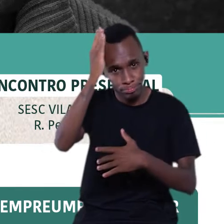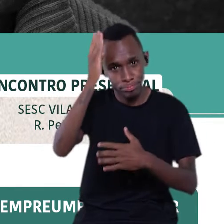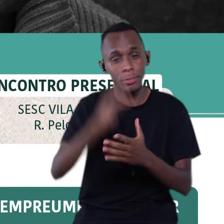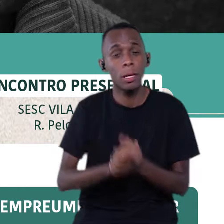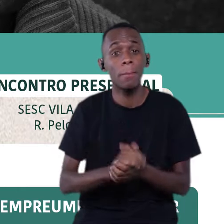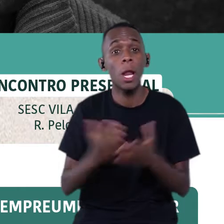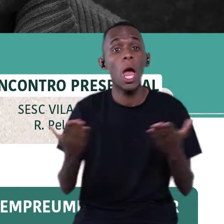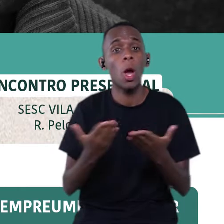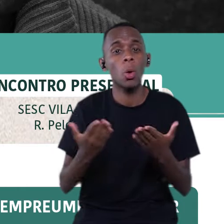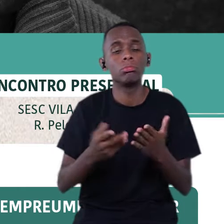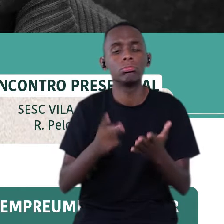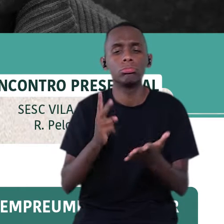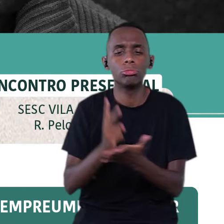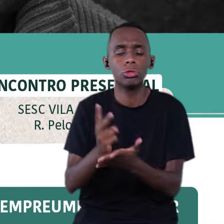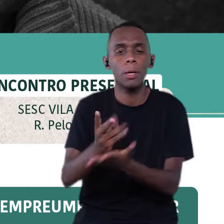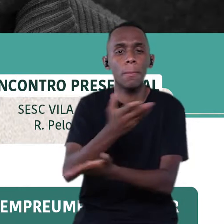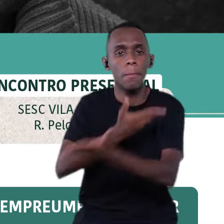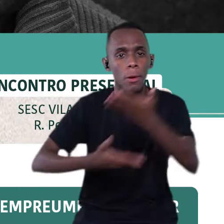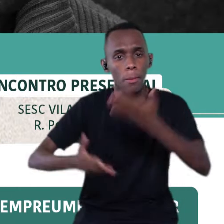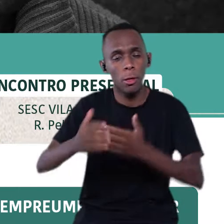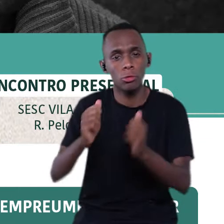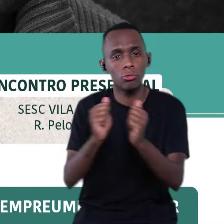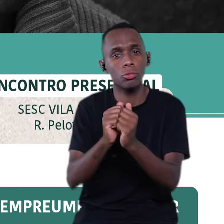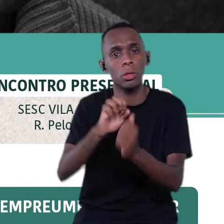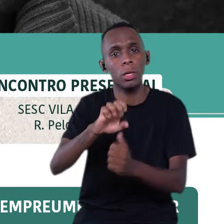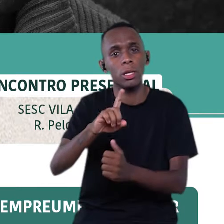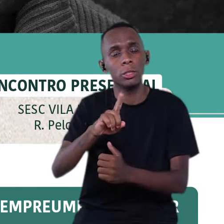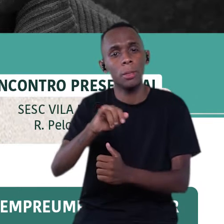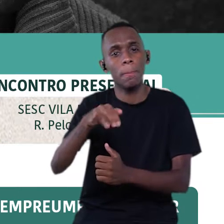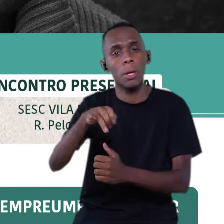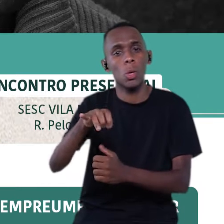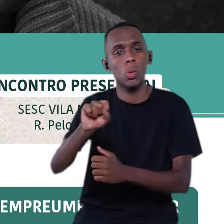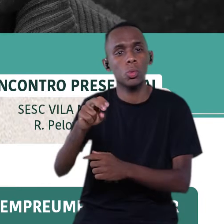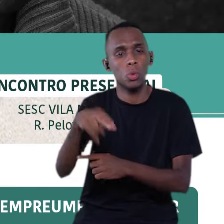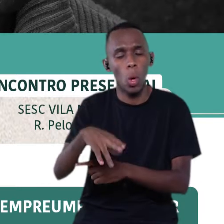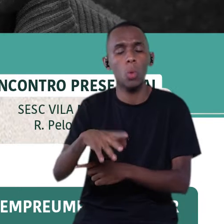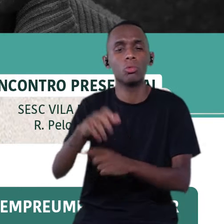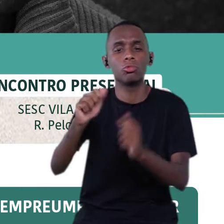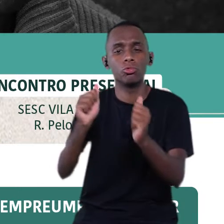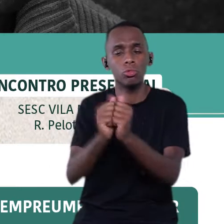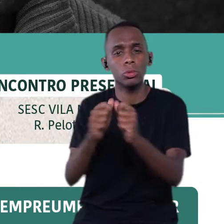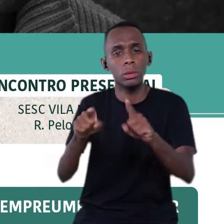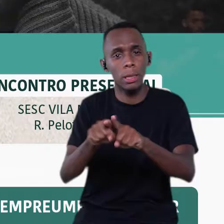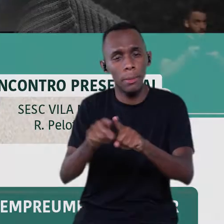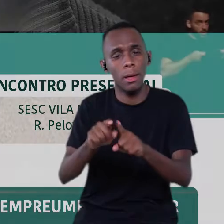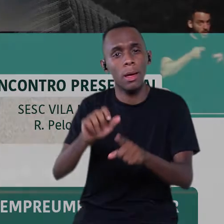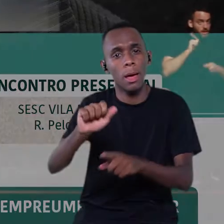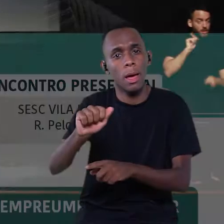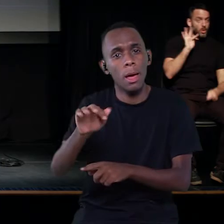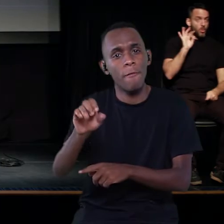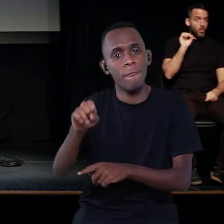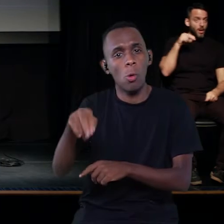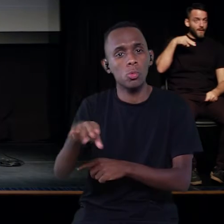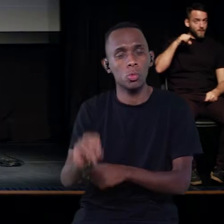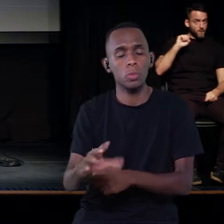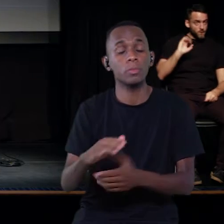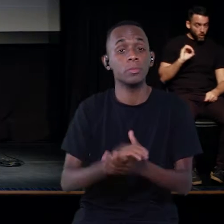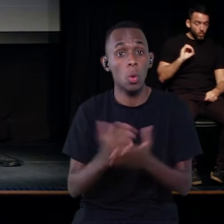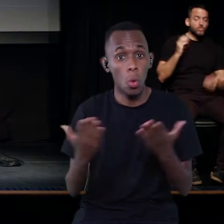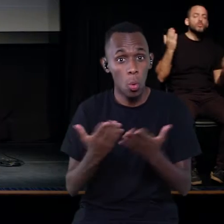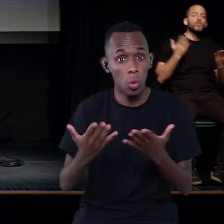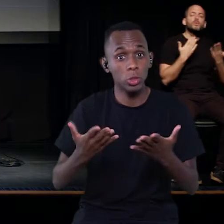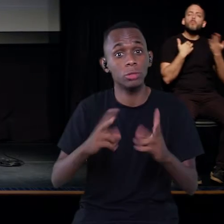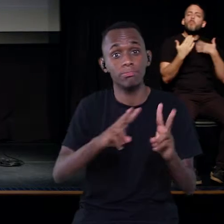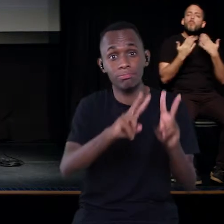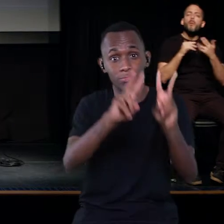para essa edição do Sempre um Papo com Edmilson de Almeida Pereira e mediação de Afonso Borges. A conversa de hoje